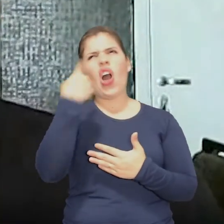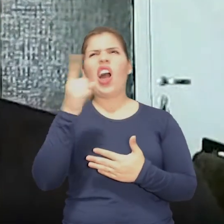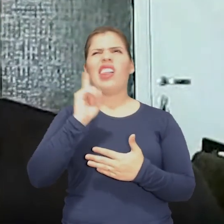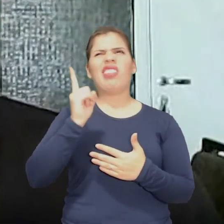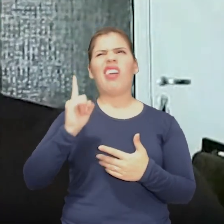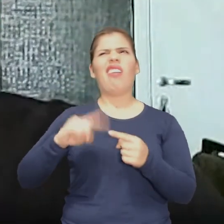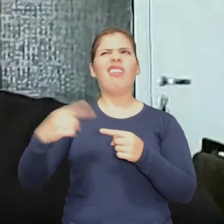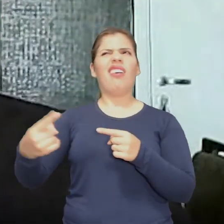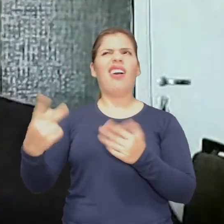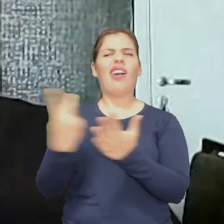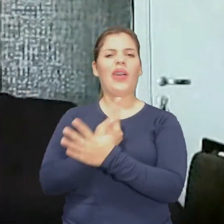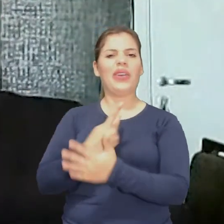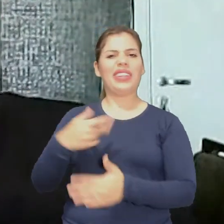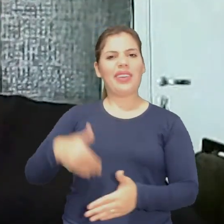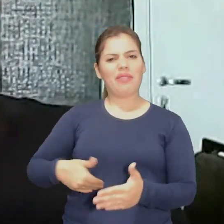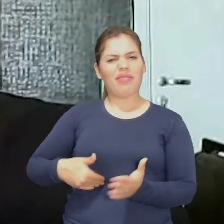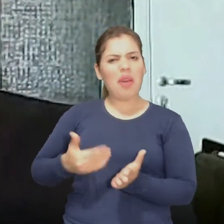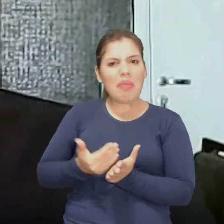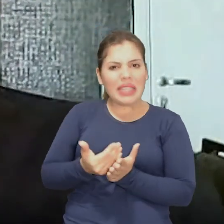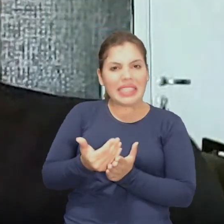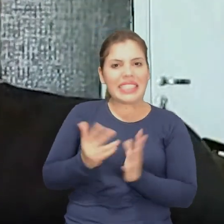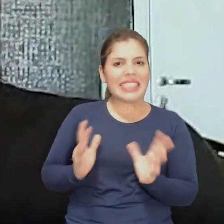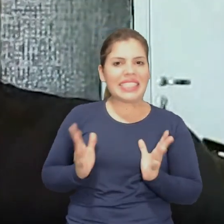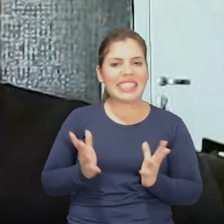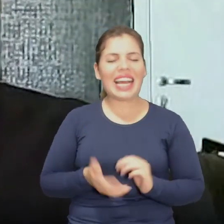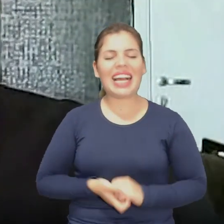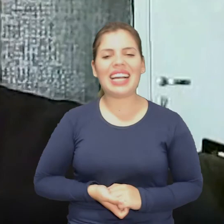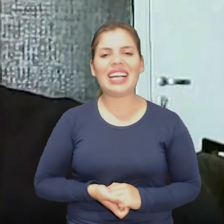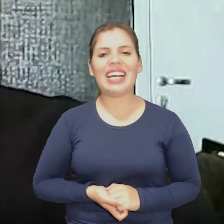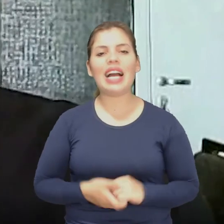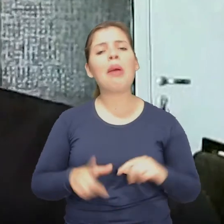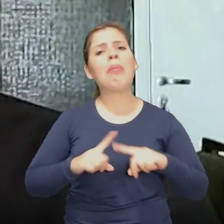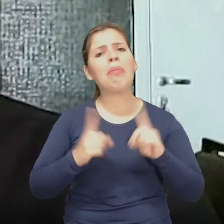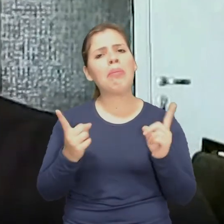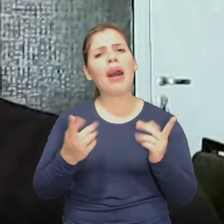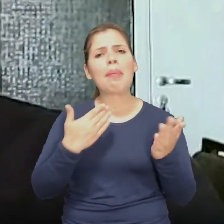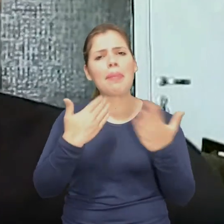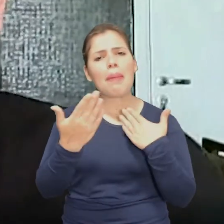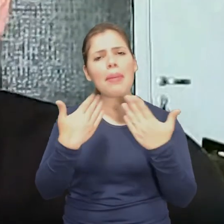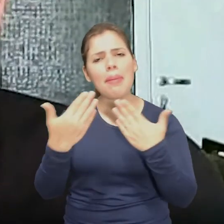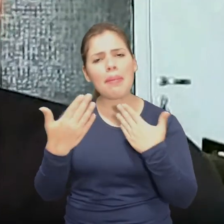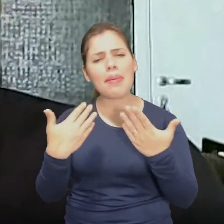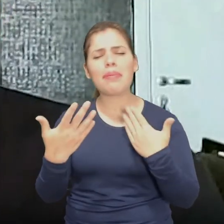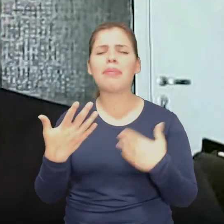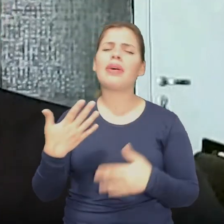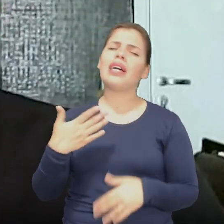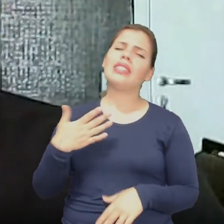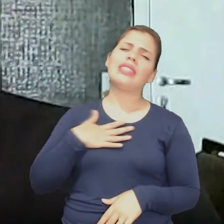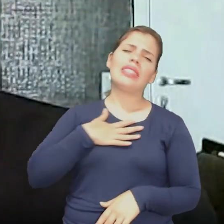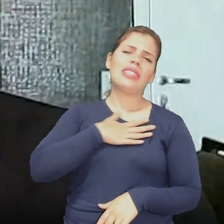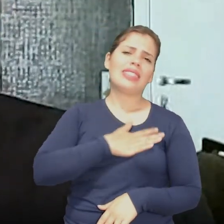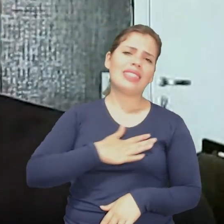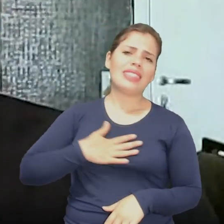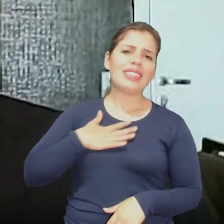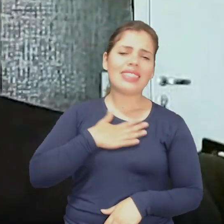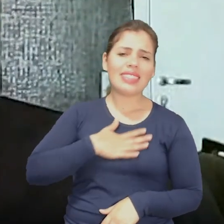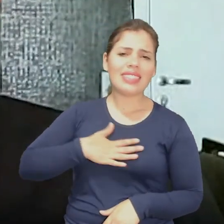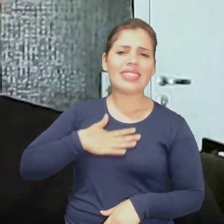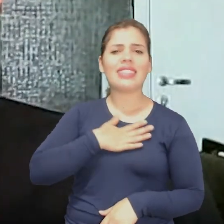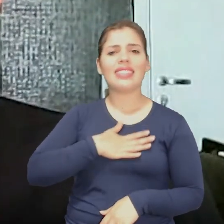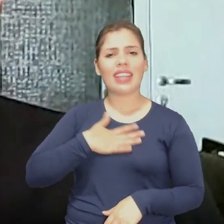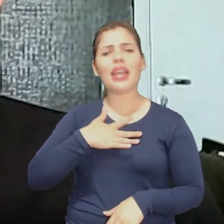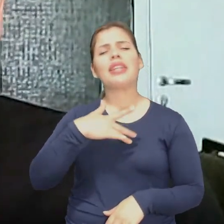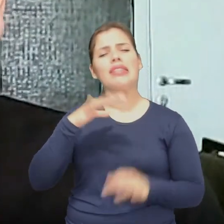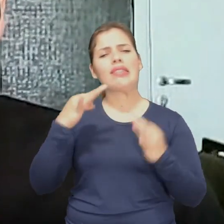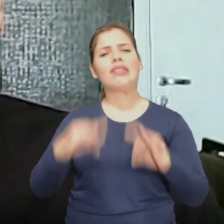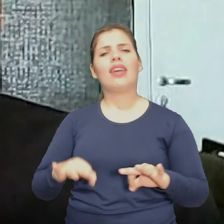falando de alimentação. Não horas, porque de repente daqui a pouco já começa a dar uma fominha, né? Tá começando a dar uma fominha. Mas foi um prazer enorme recebê-la